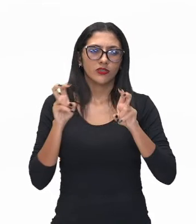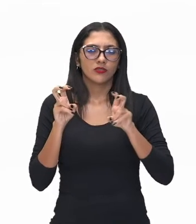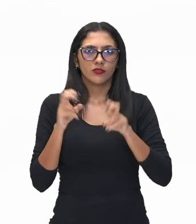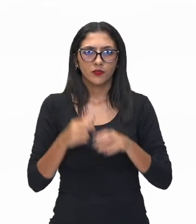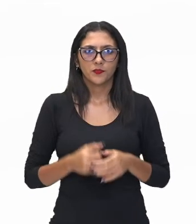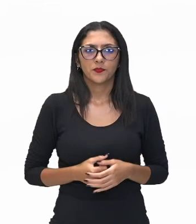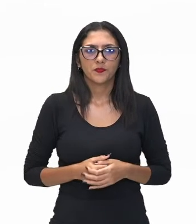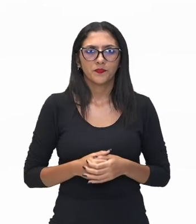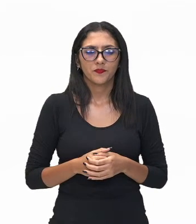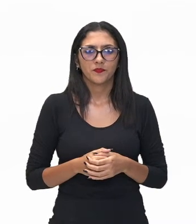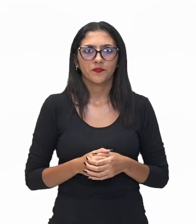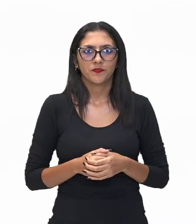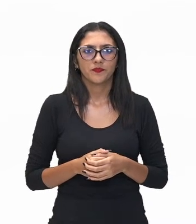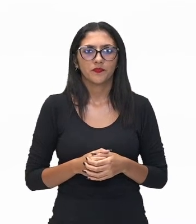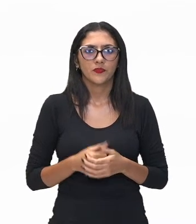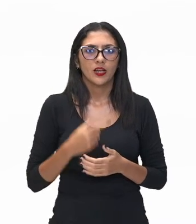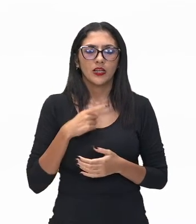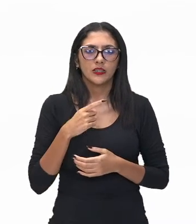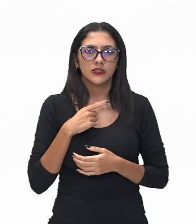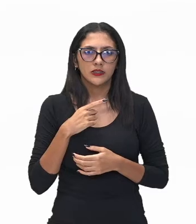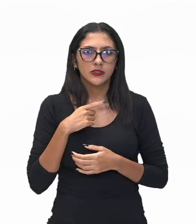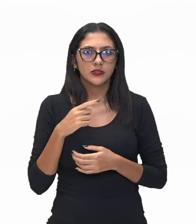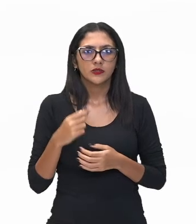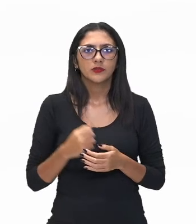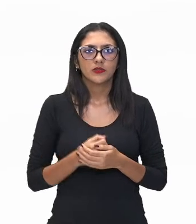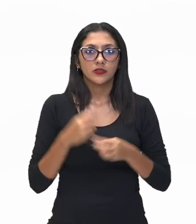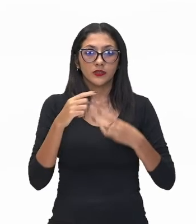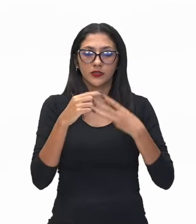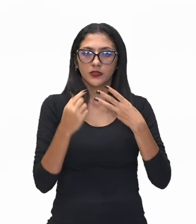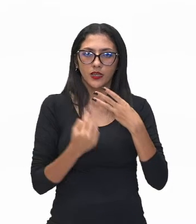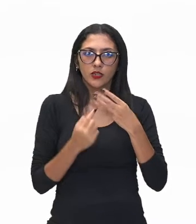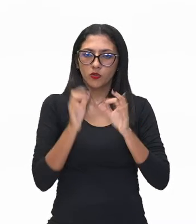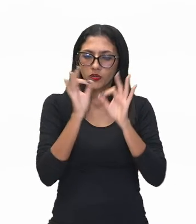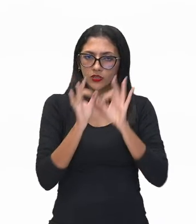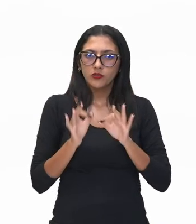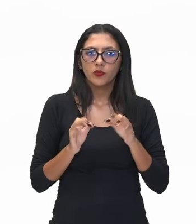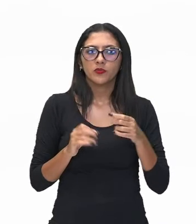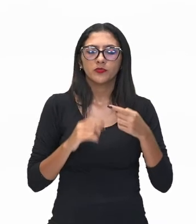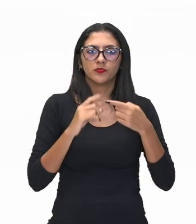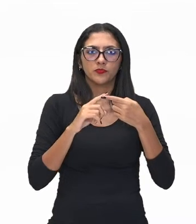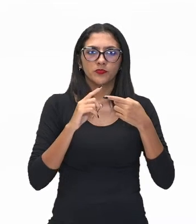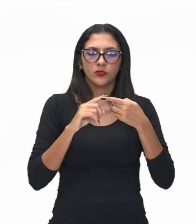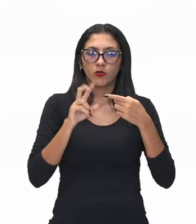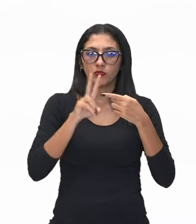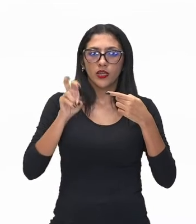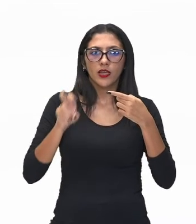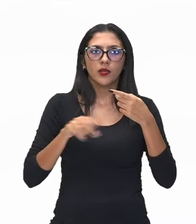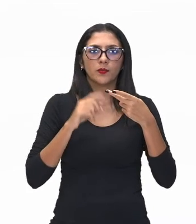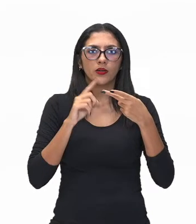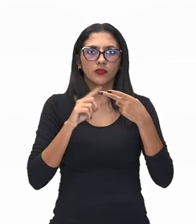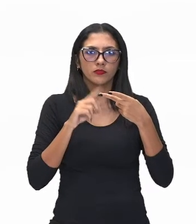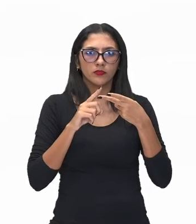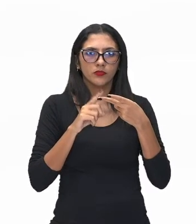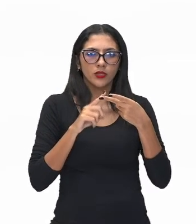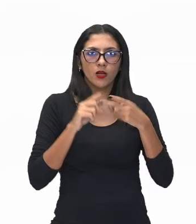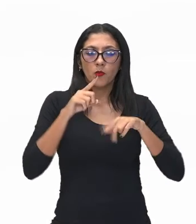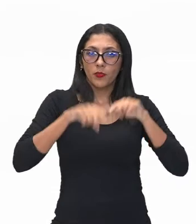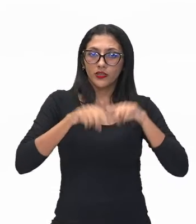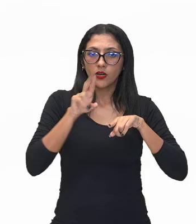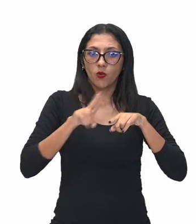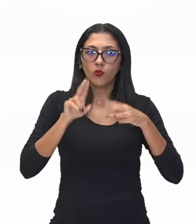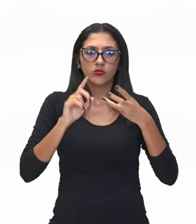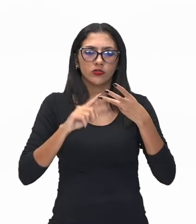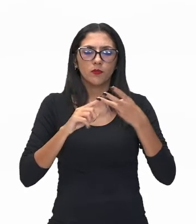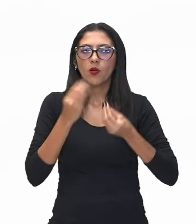Ele é construído em 3 partes. Ele vem o título, os ingredientes e o modo de preparo.